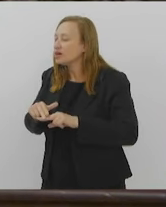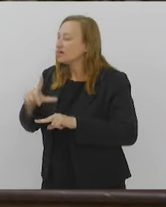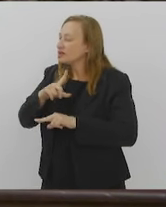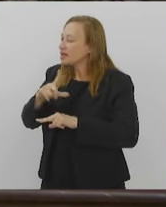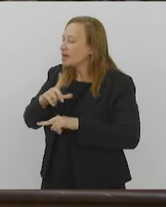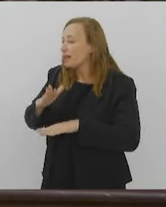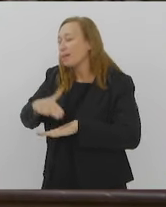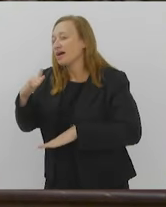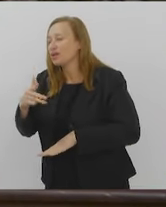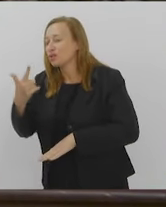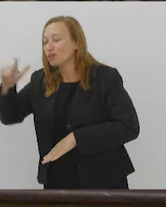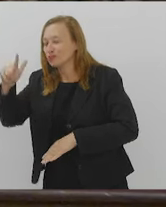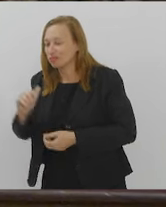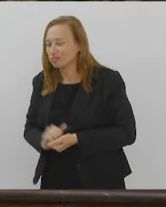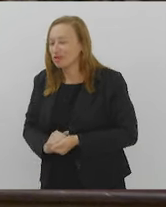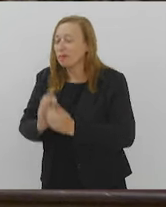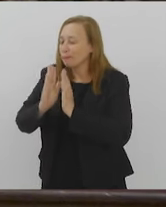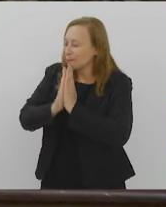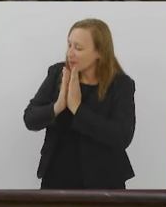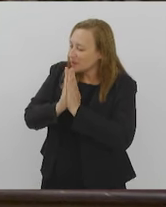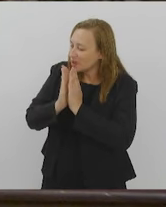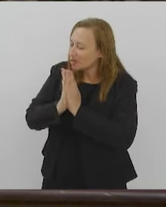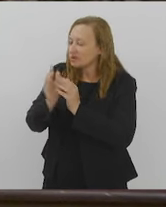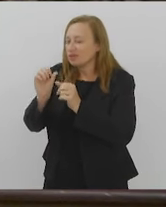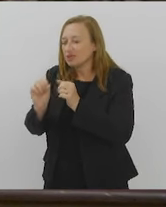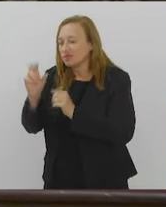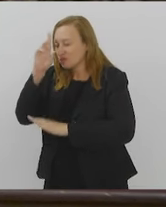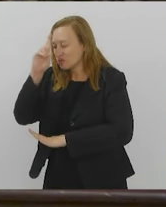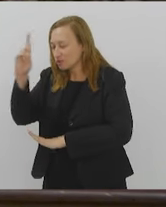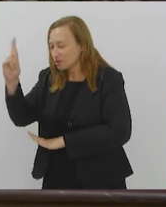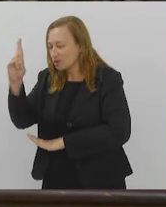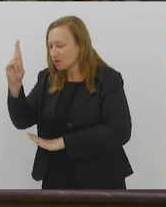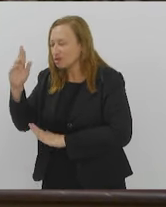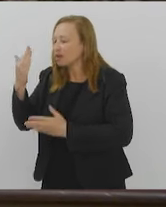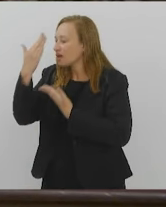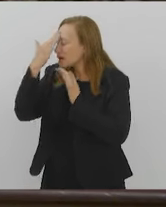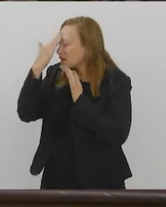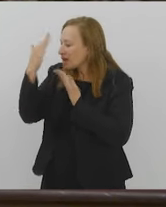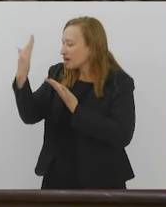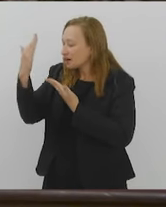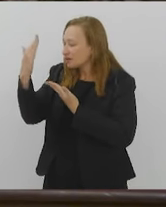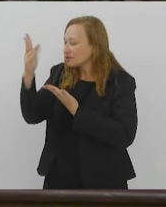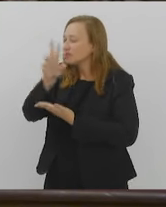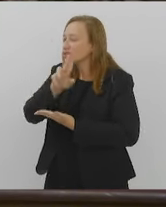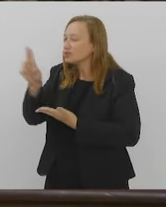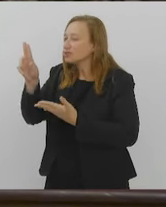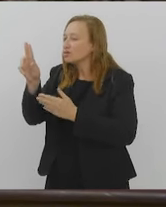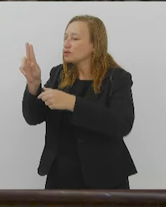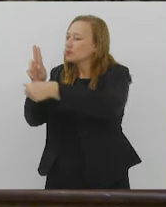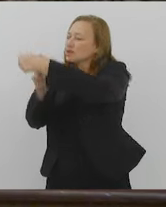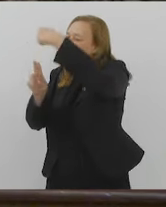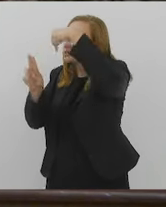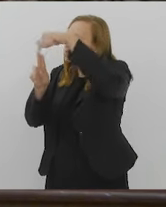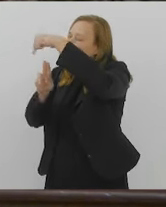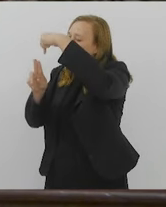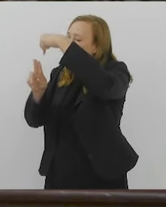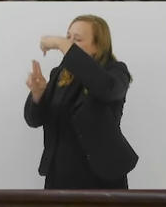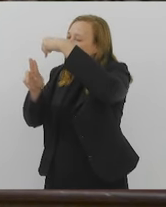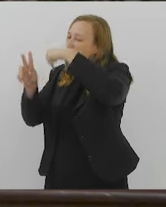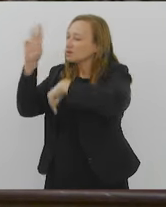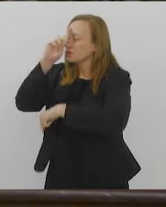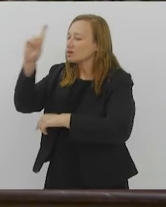serão, pela oração que fazemos a ti, agradecidos no nome santo de